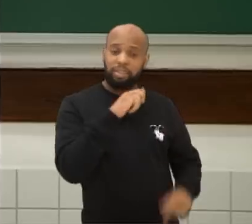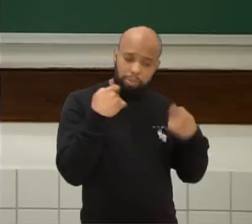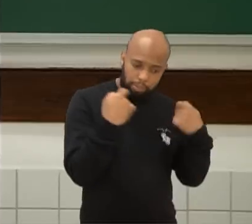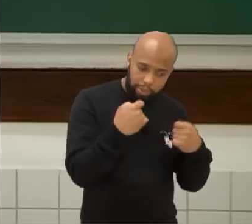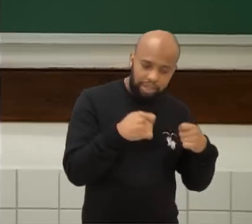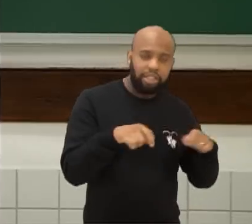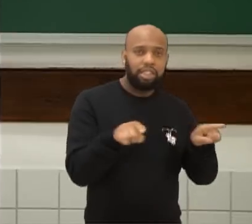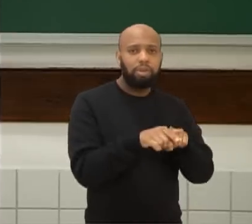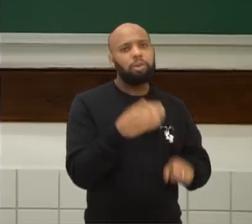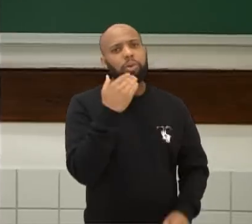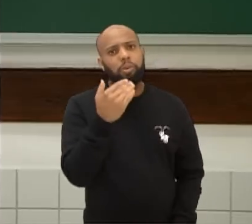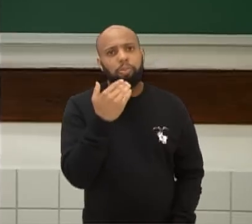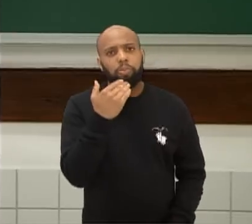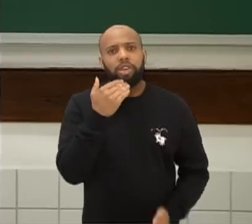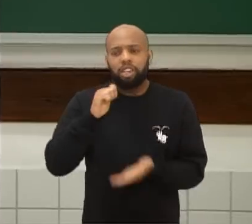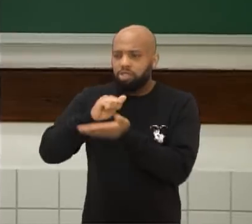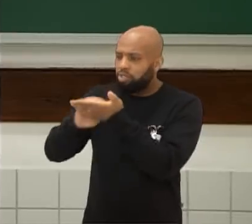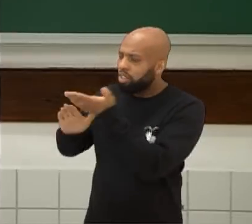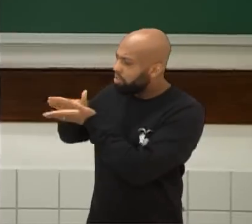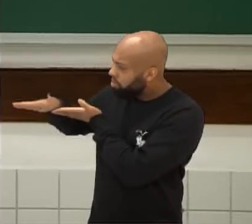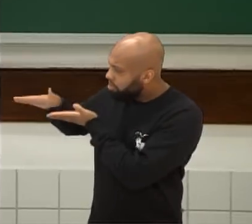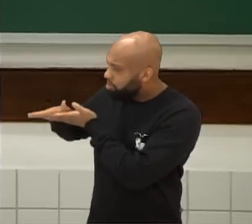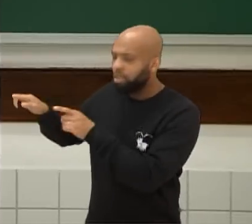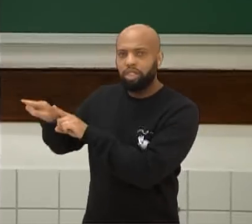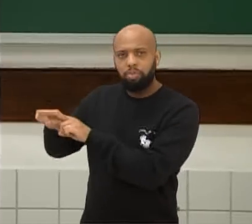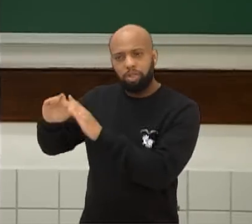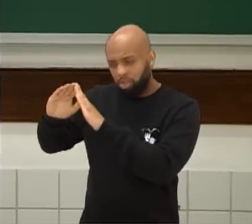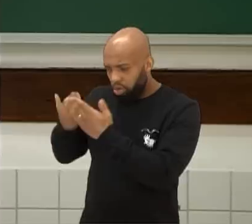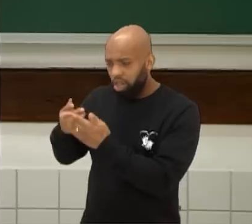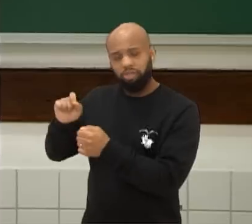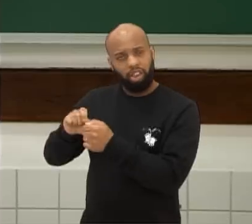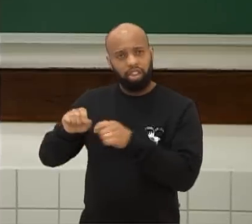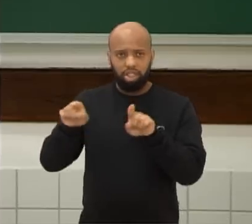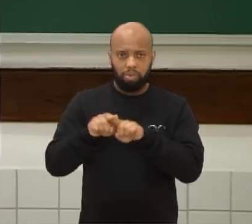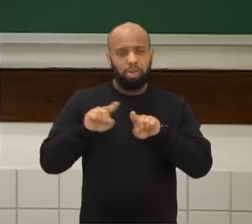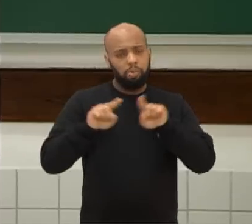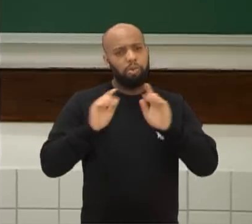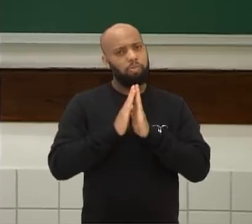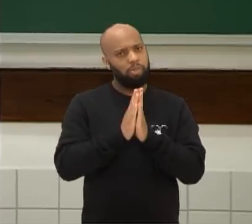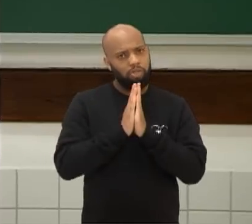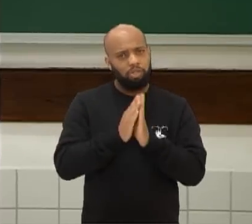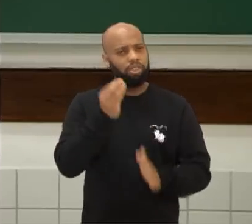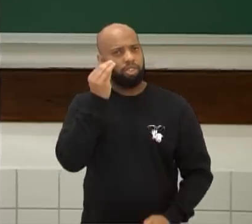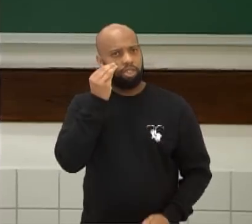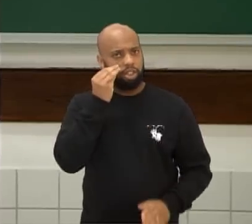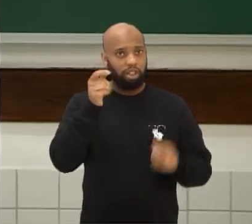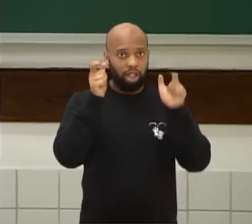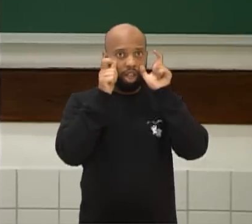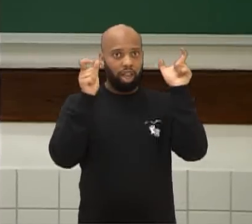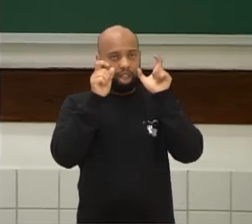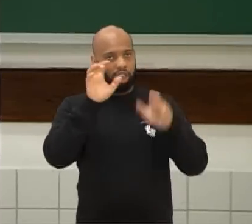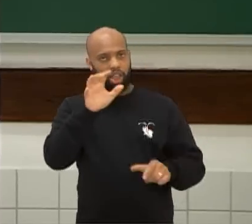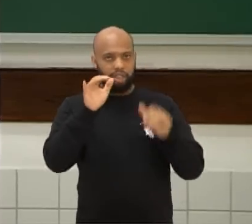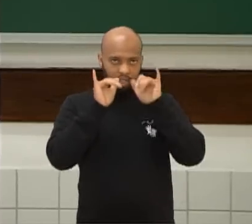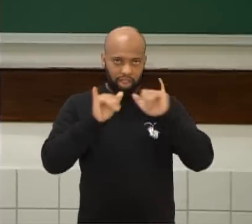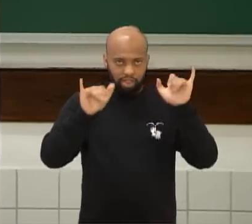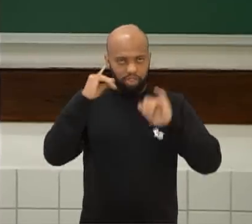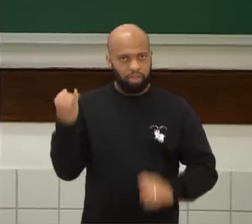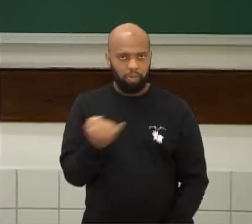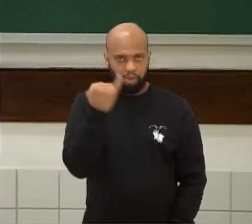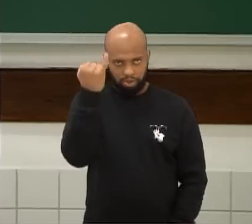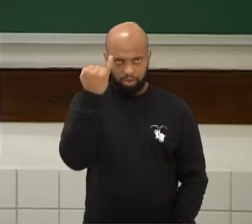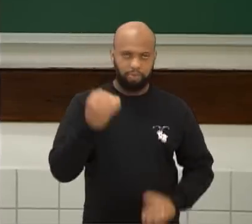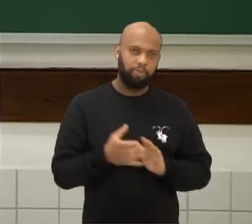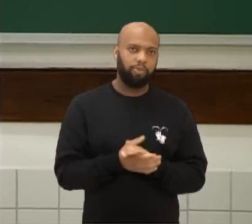caso, peçam atividade impressa, tá? Mas, por favor, tá? Se atentem a esses recadinhos